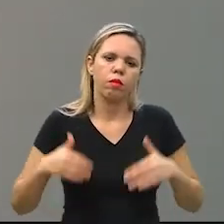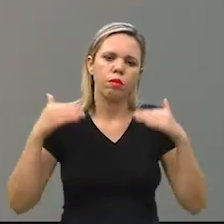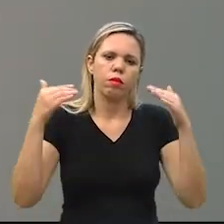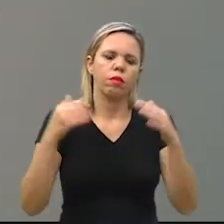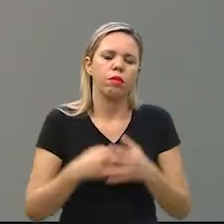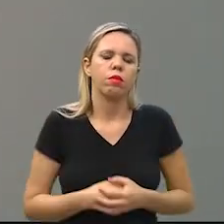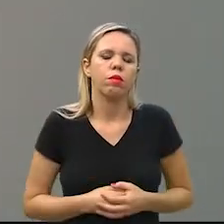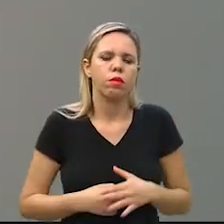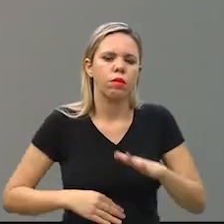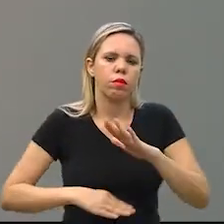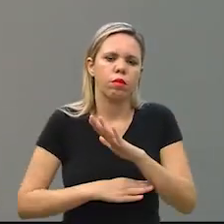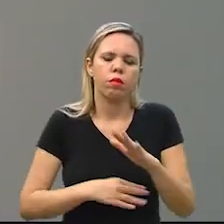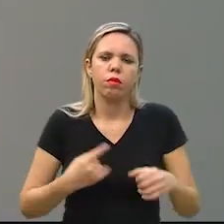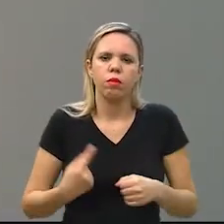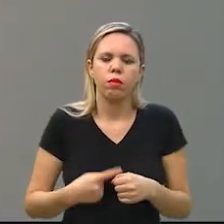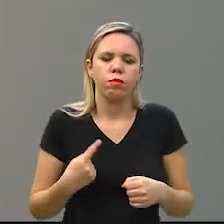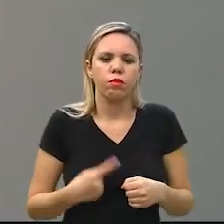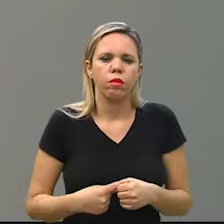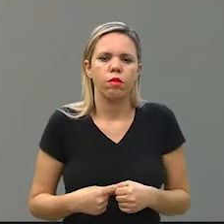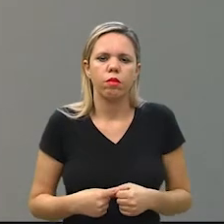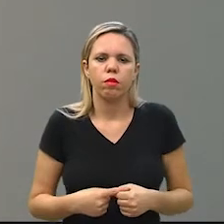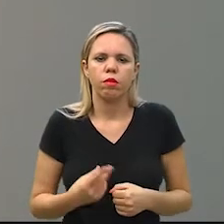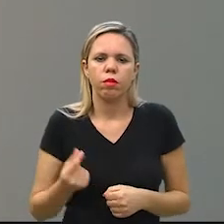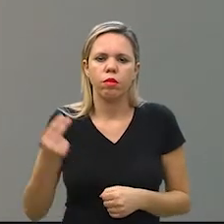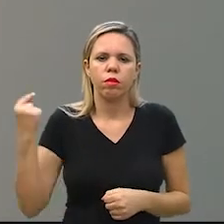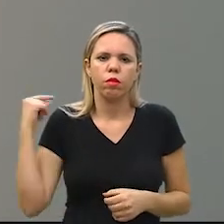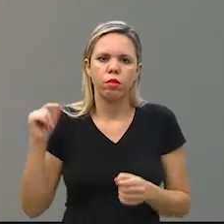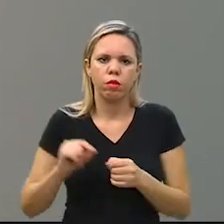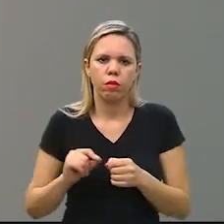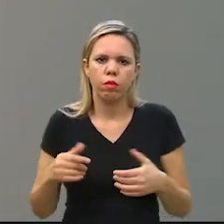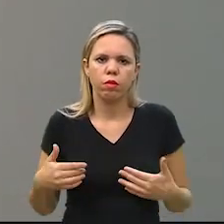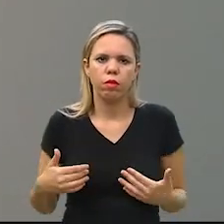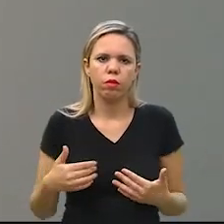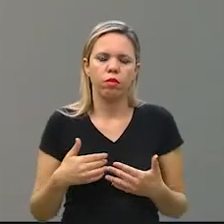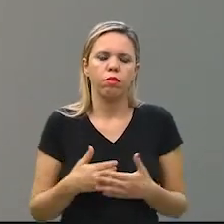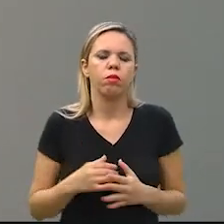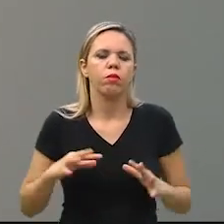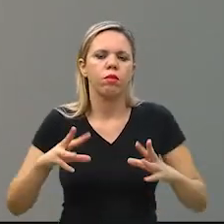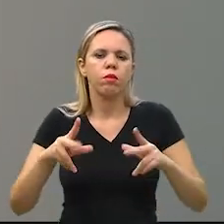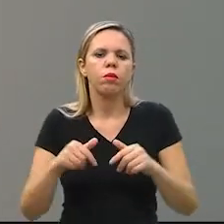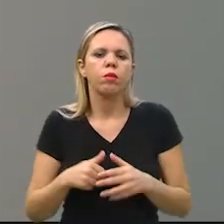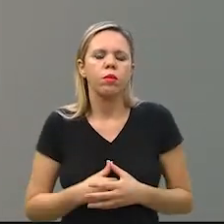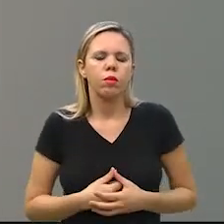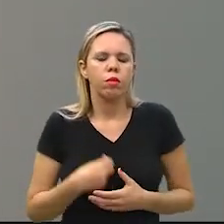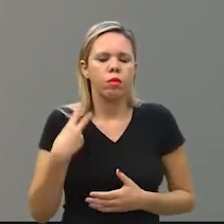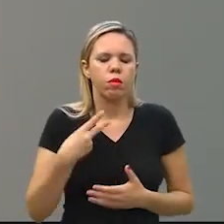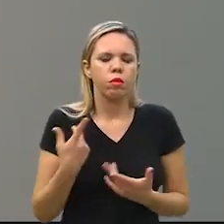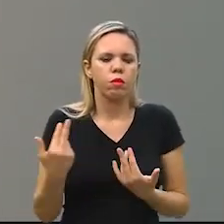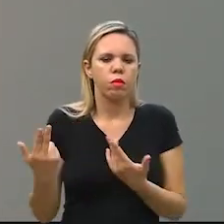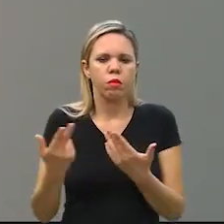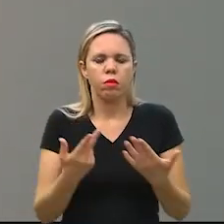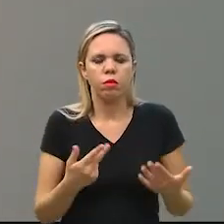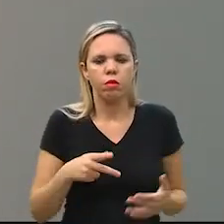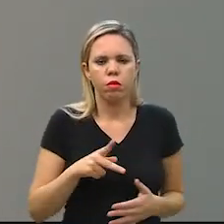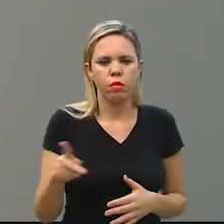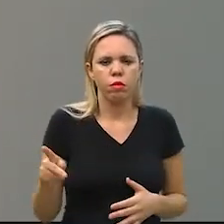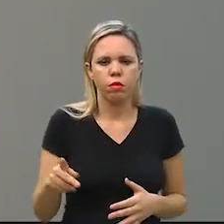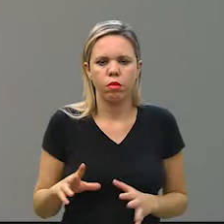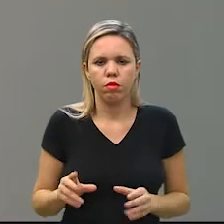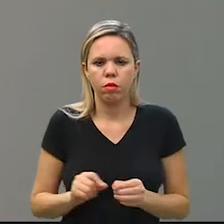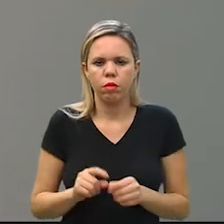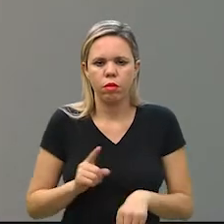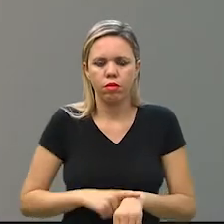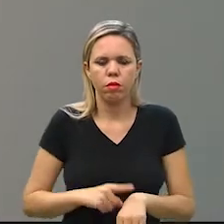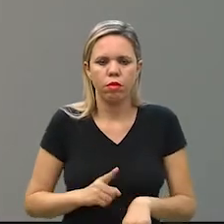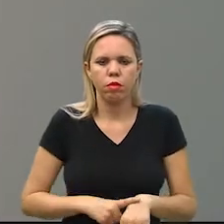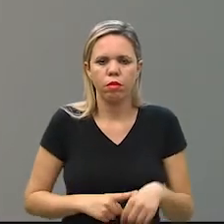desempenhado na Câmara Municipal, poderia muito bem estar à frente de todos os outros vereadores como presidente, mas tudo tem sua